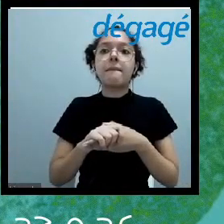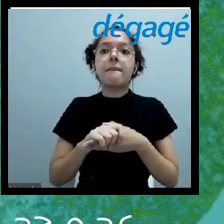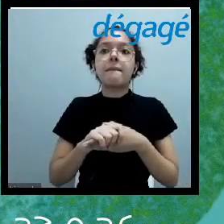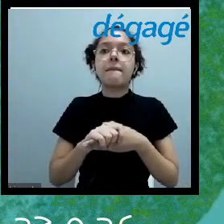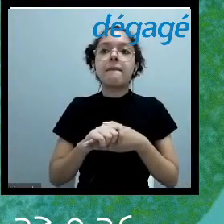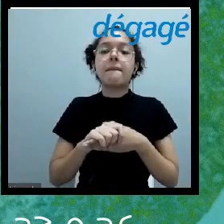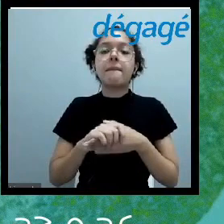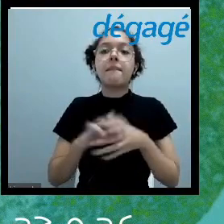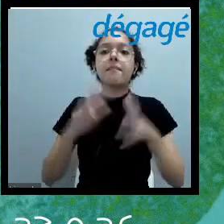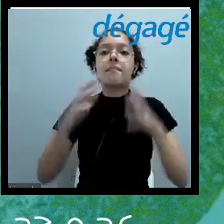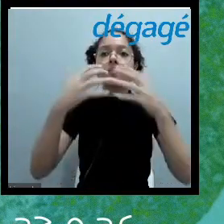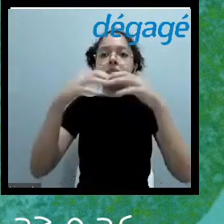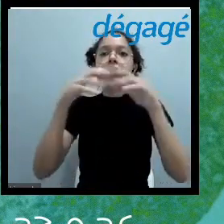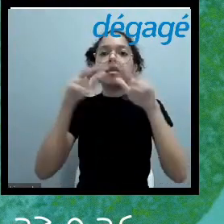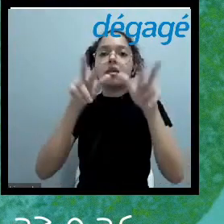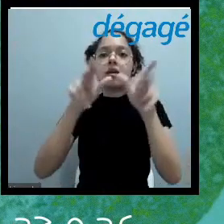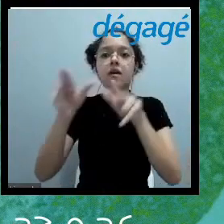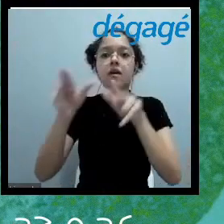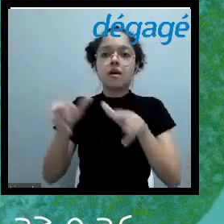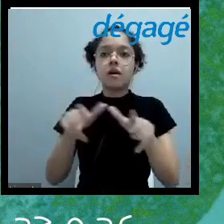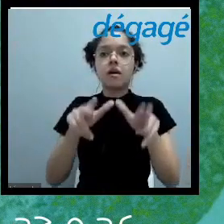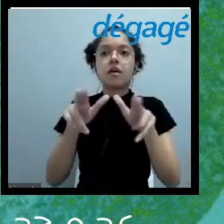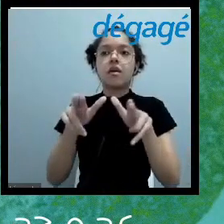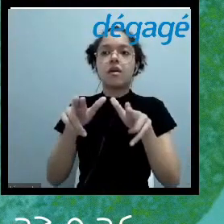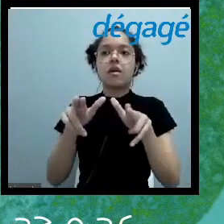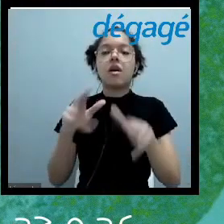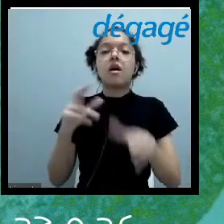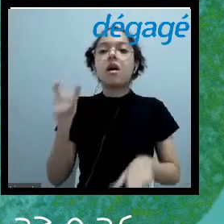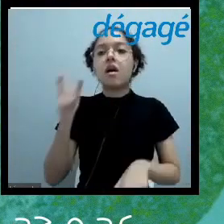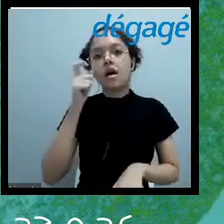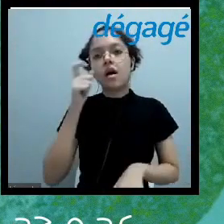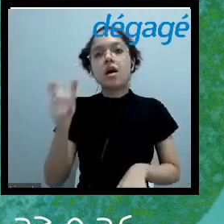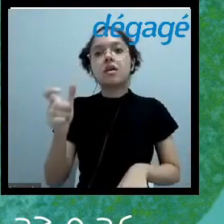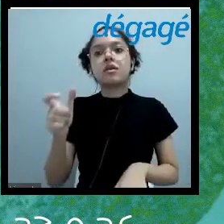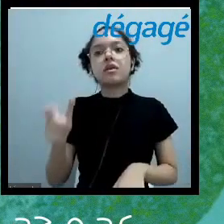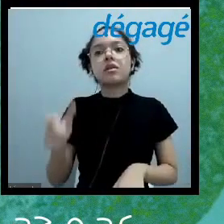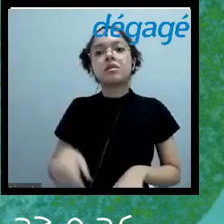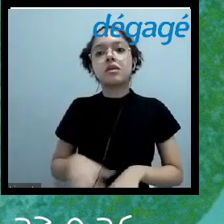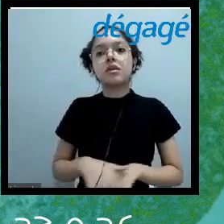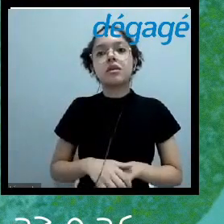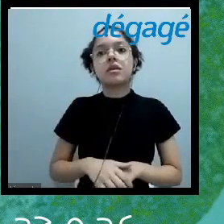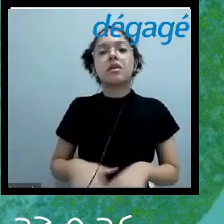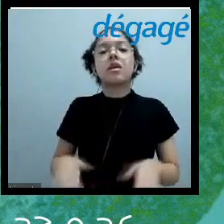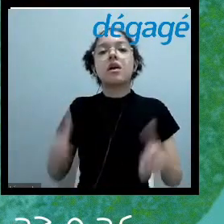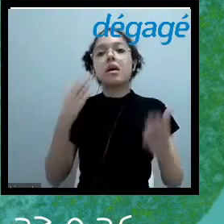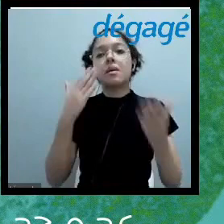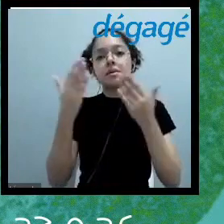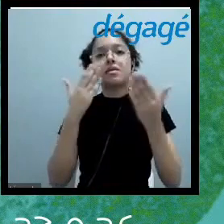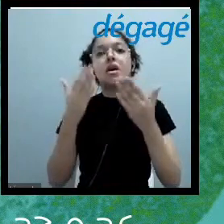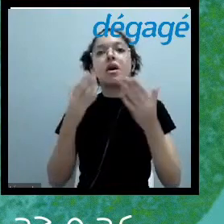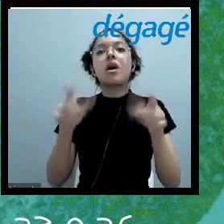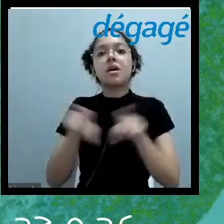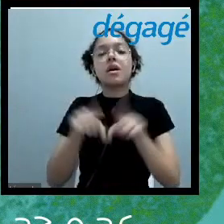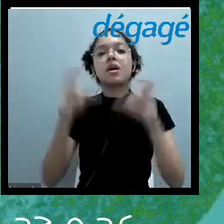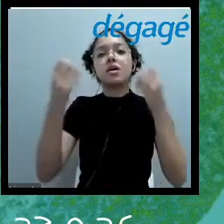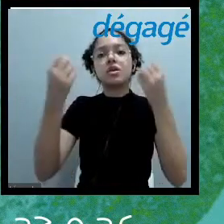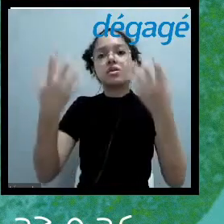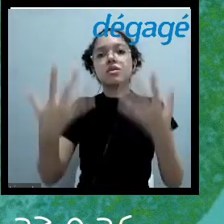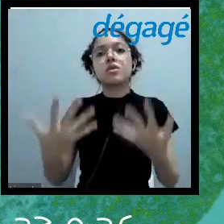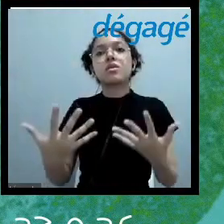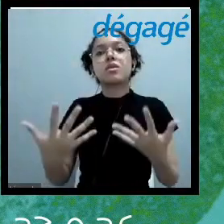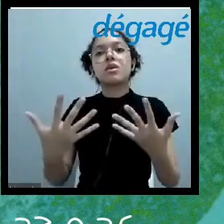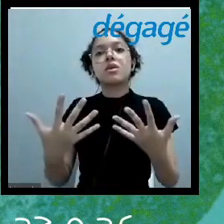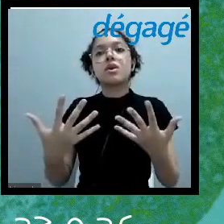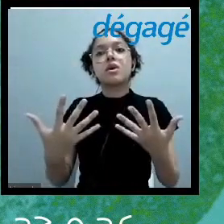Então, muito legal, então todo mundo fala muito bem disso, costuma falar os terapeutas, os médicos, poxa, muito bacana que pudesse realmente